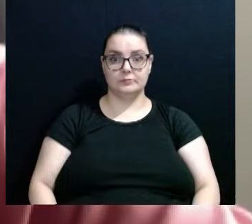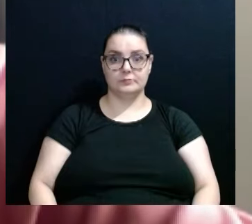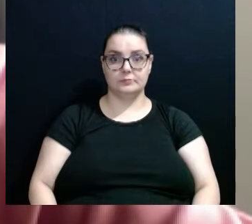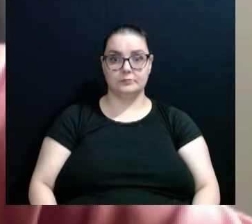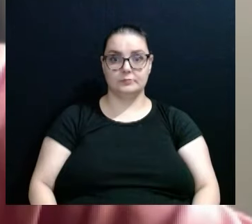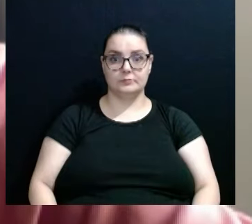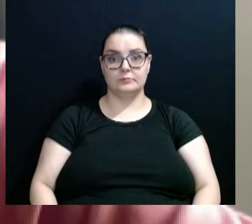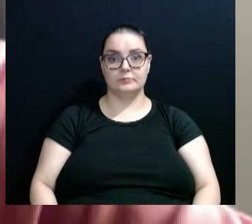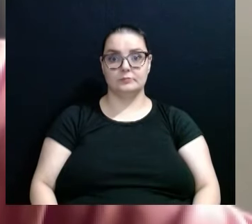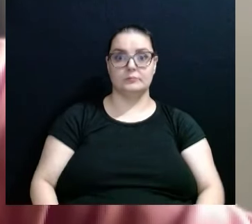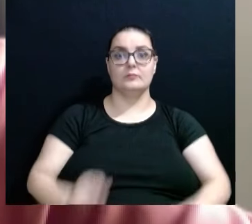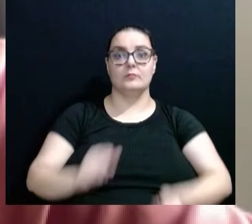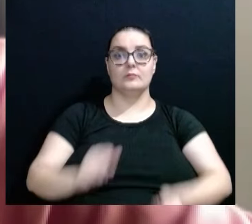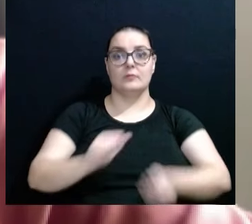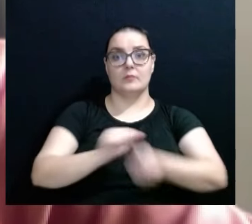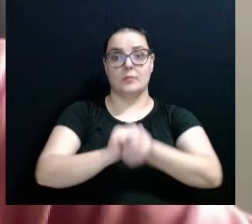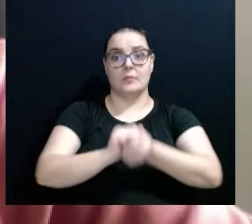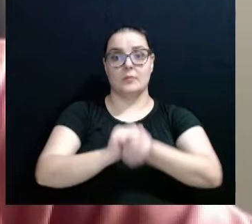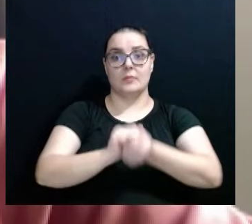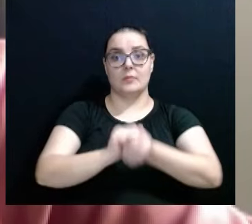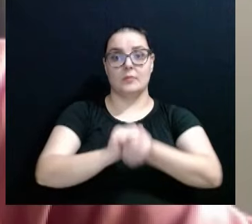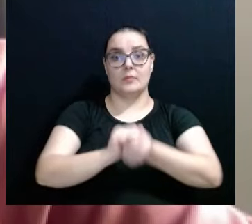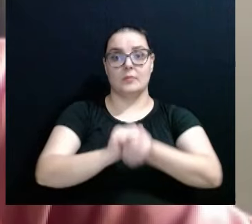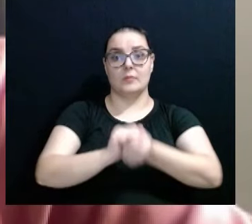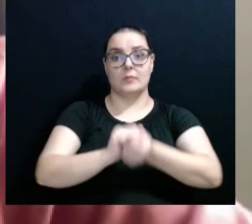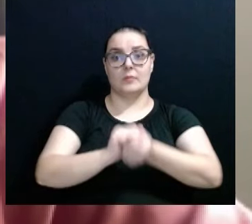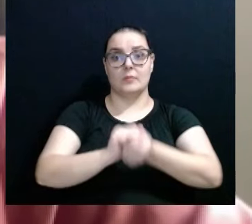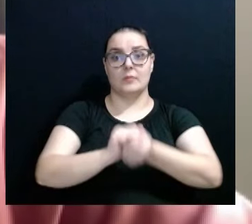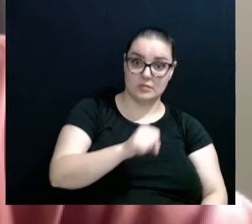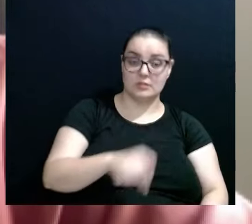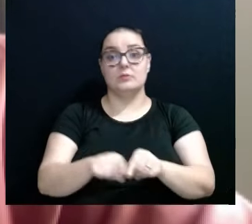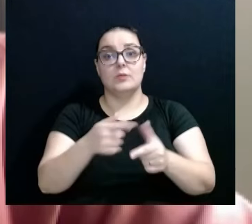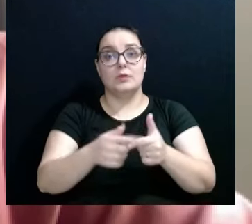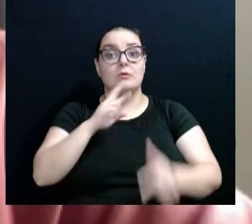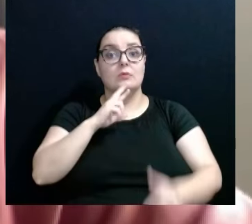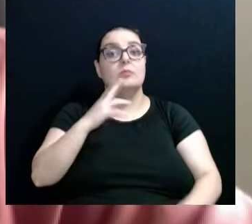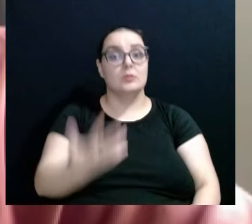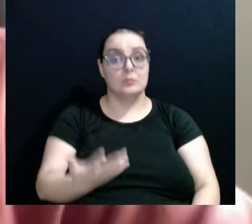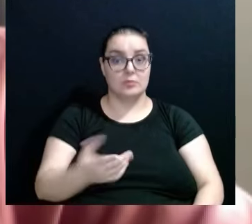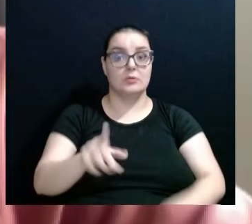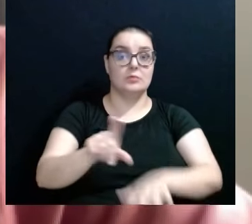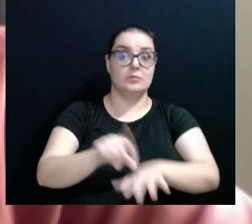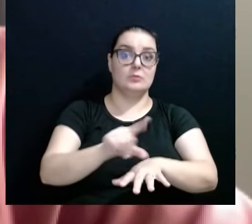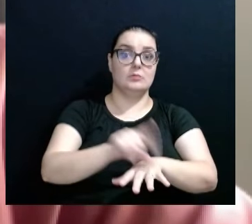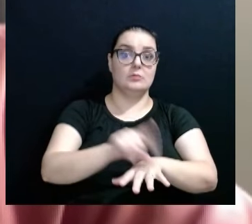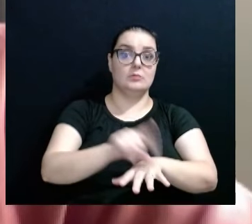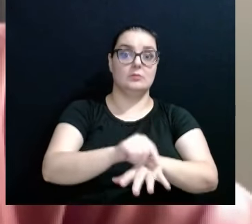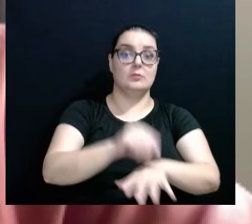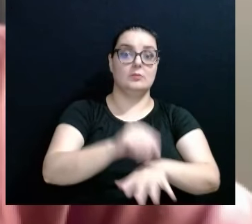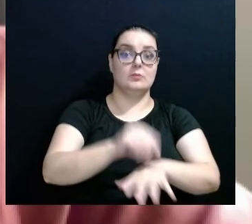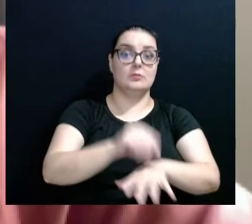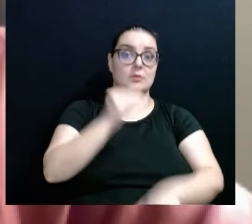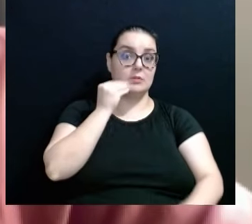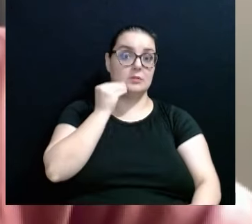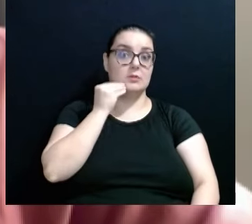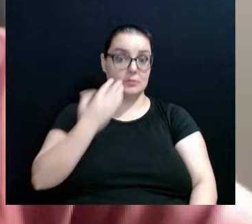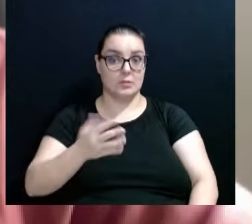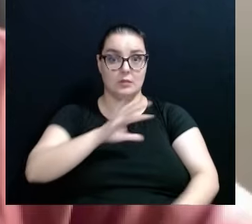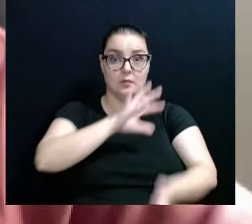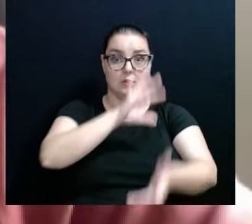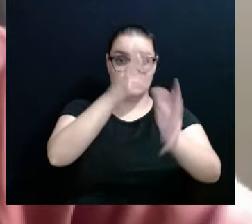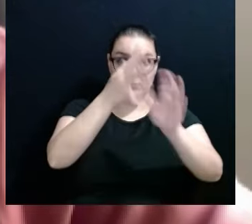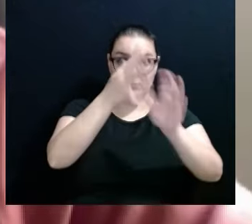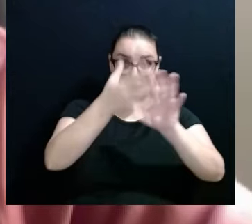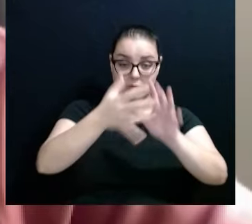de trabalho lidam com a parte de impactos, adaptação e também mitigação, né? Alternativas para tentar